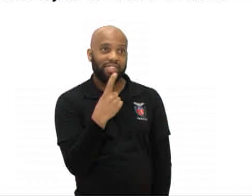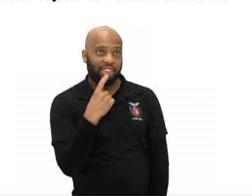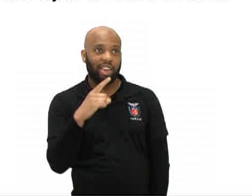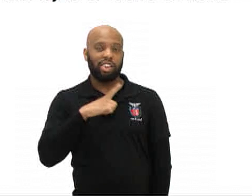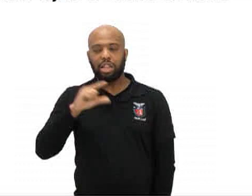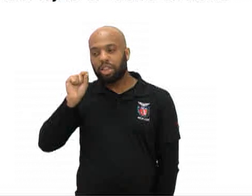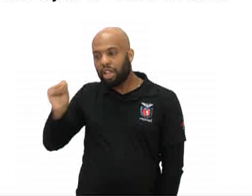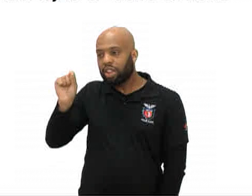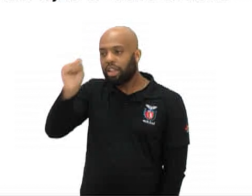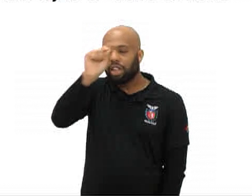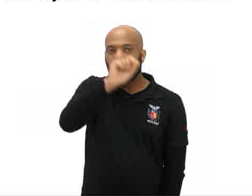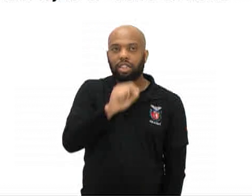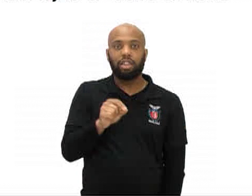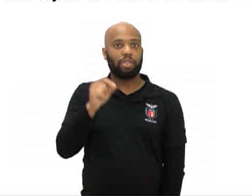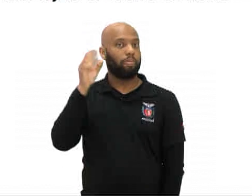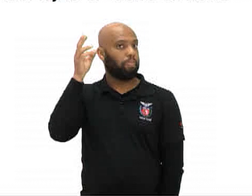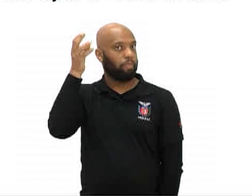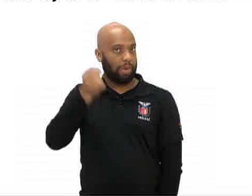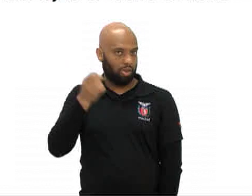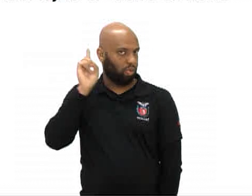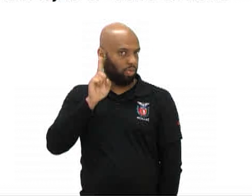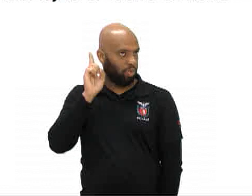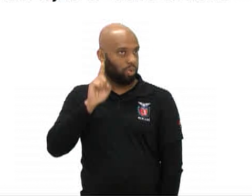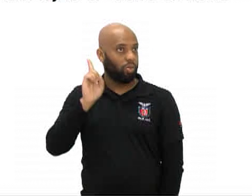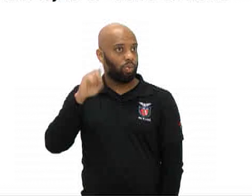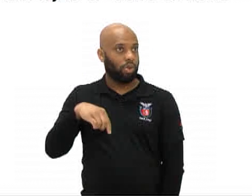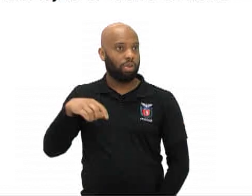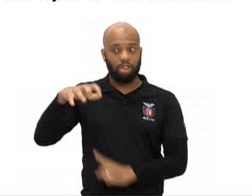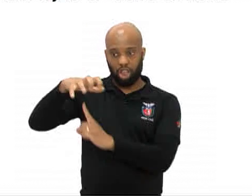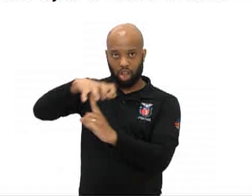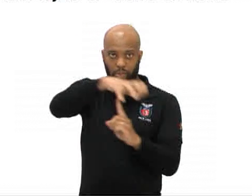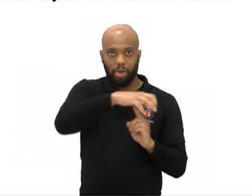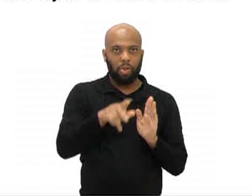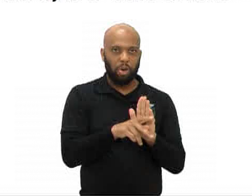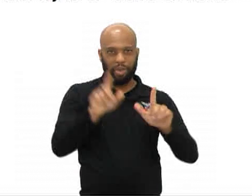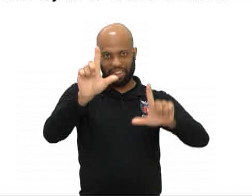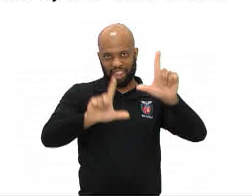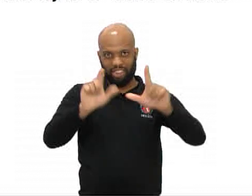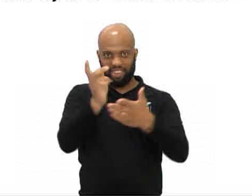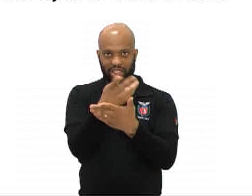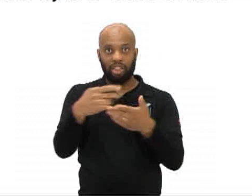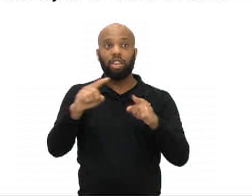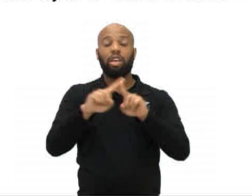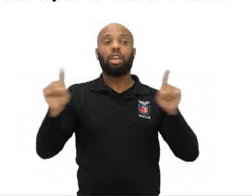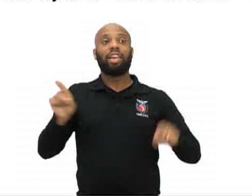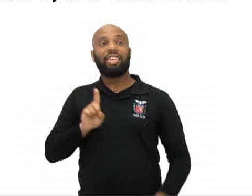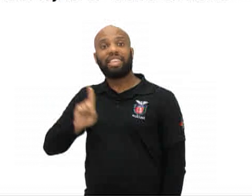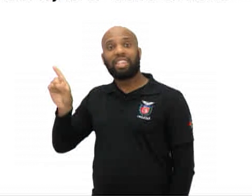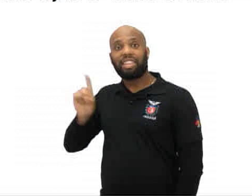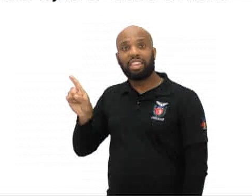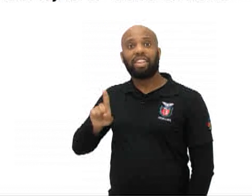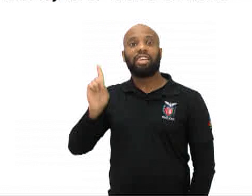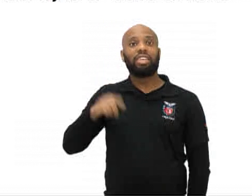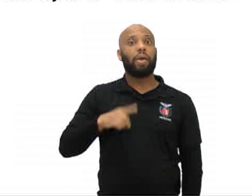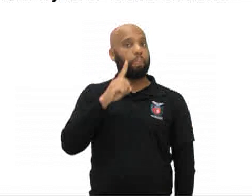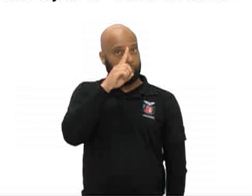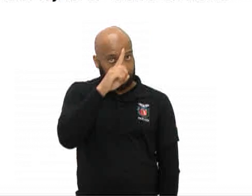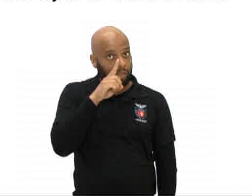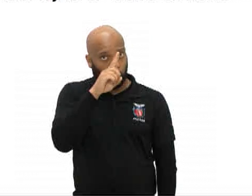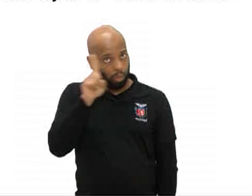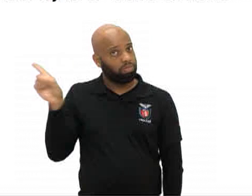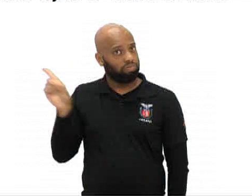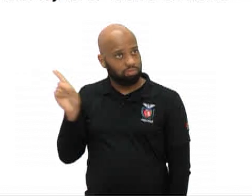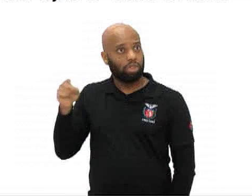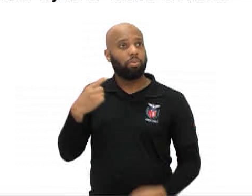com pintinhas brancas. É o cogumelo do desenho animado. Só que é um dos cogumelos mais tóxicos que